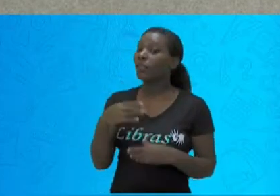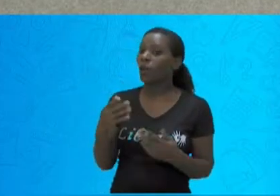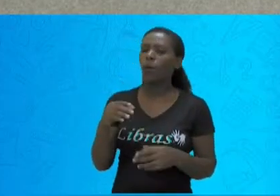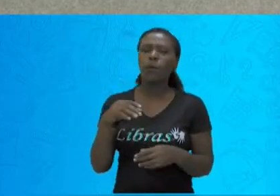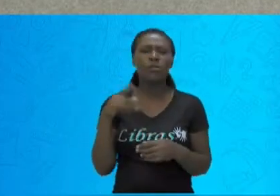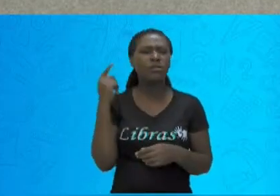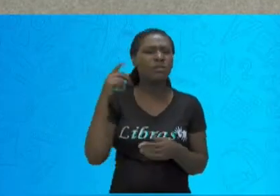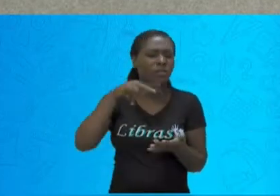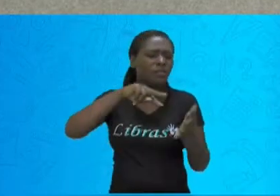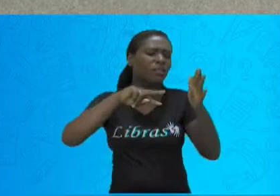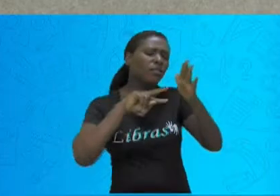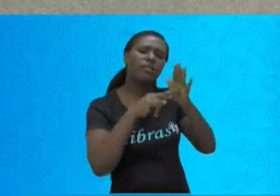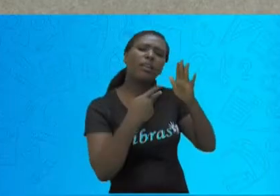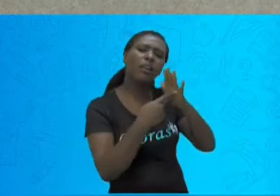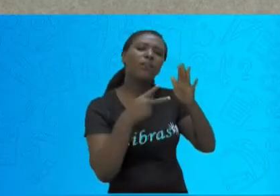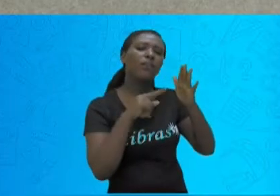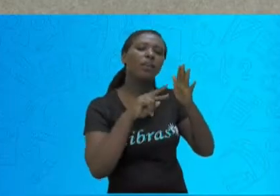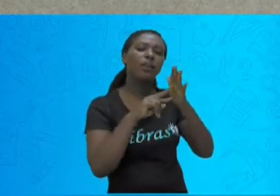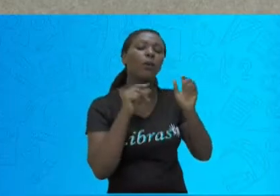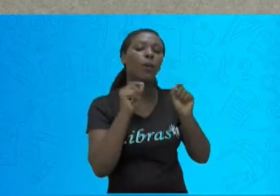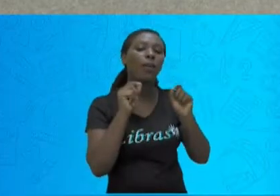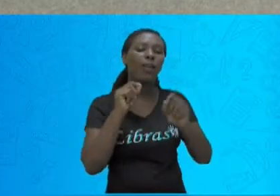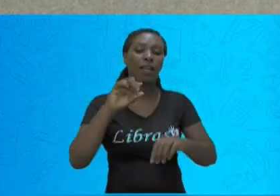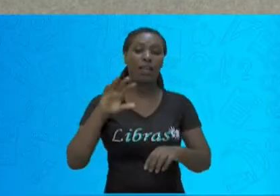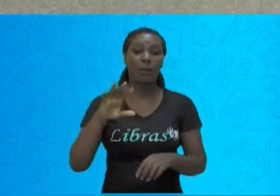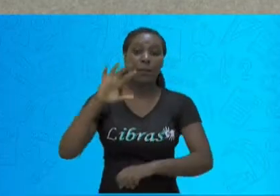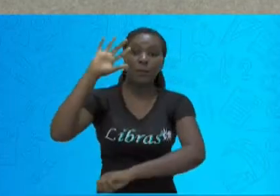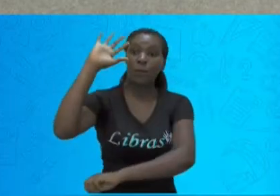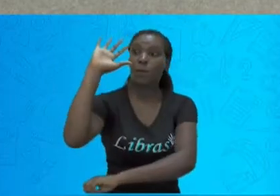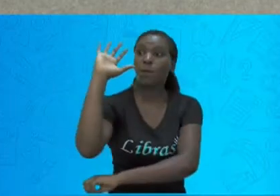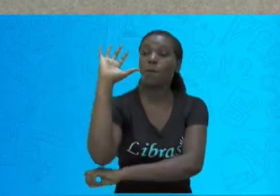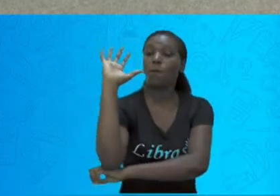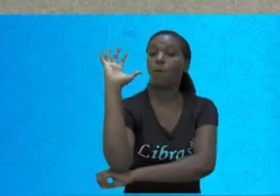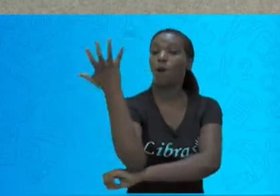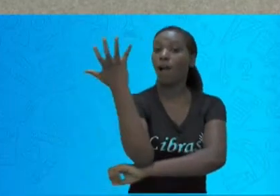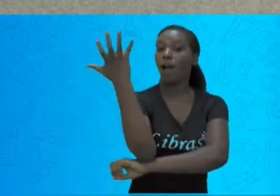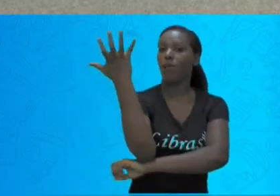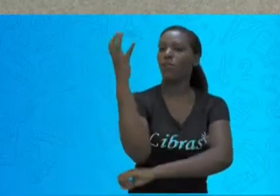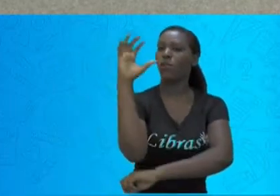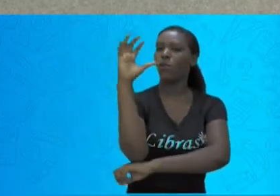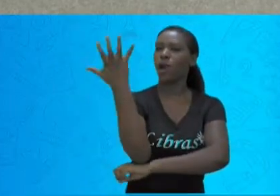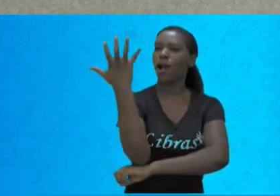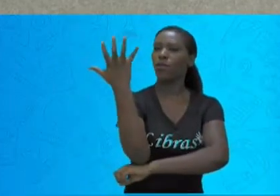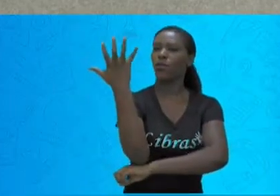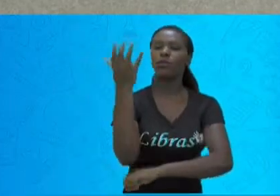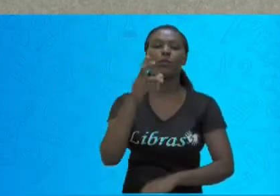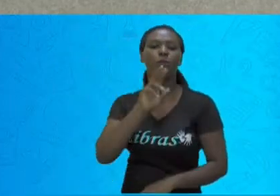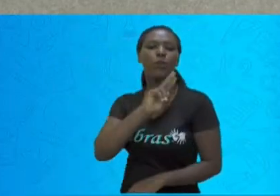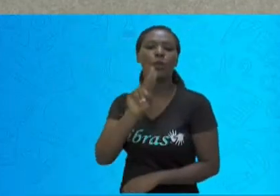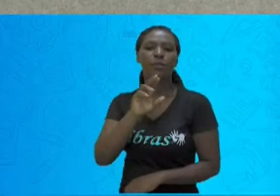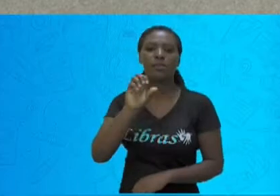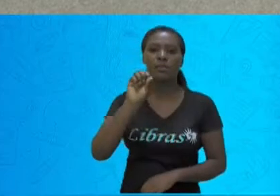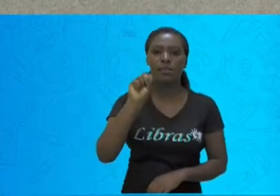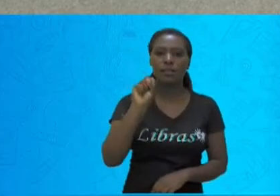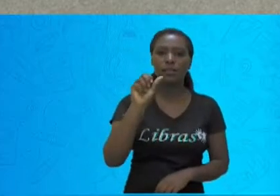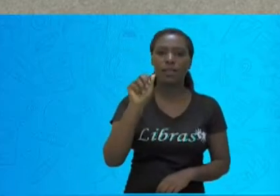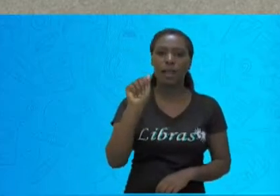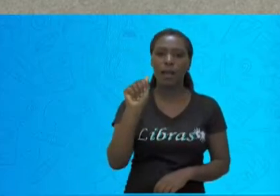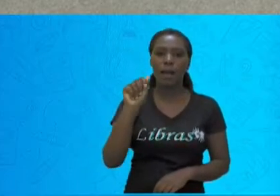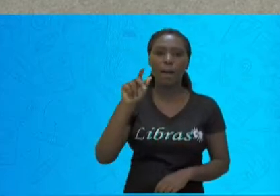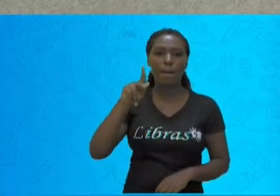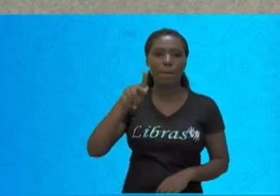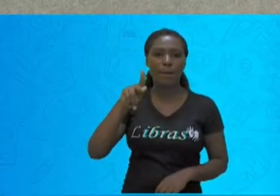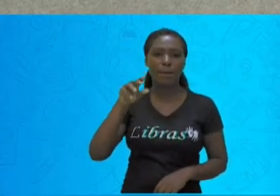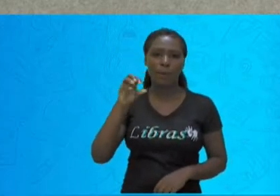ou seja, da árvore frutífera produtora do sapoti, de onde se retira o látex